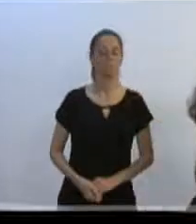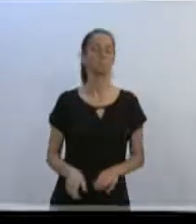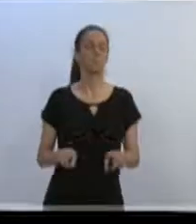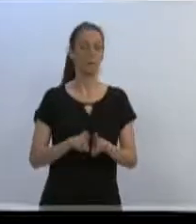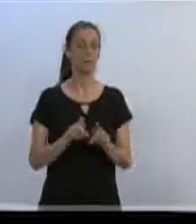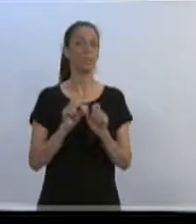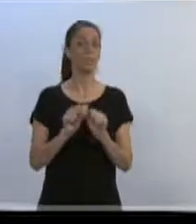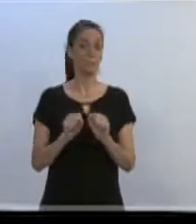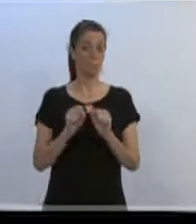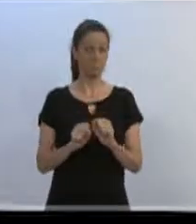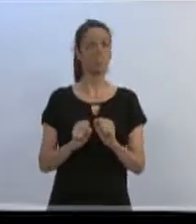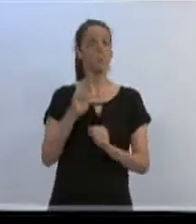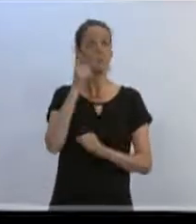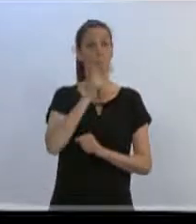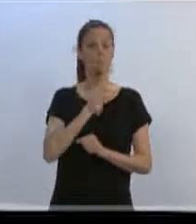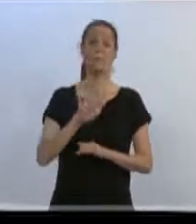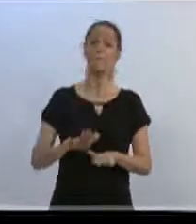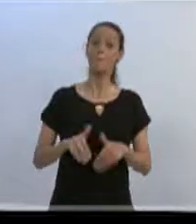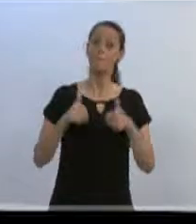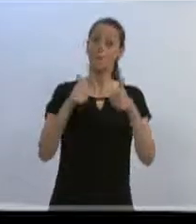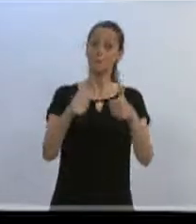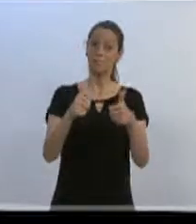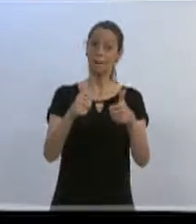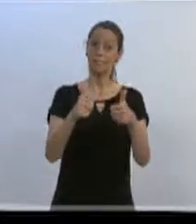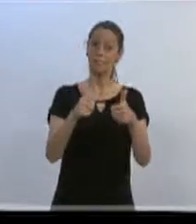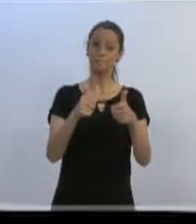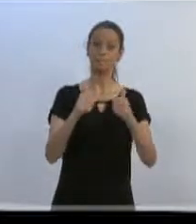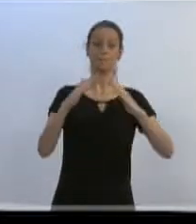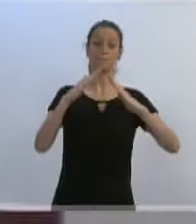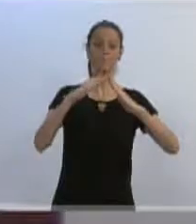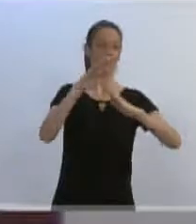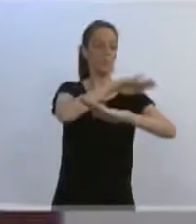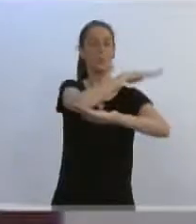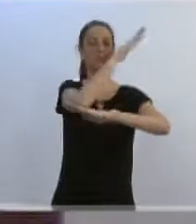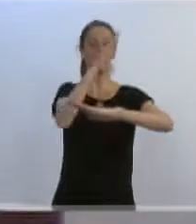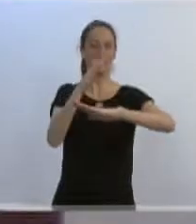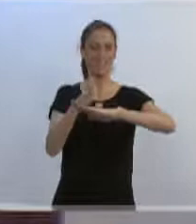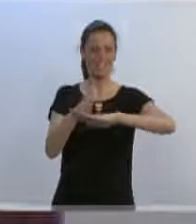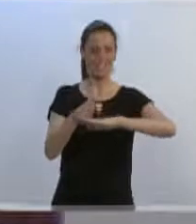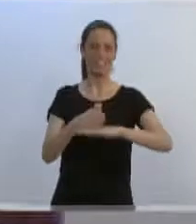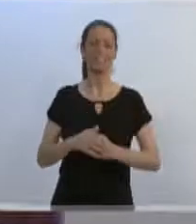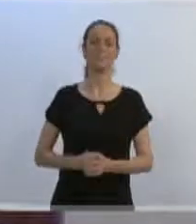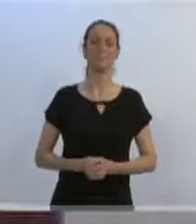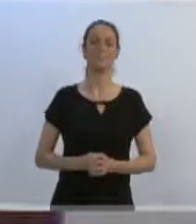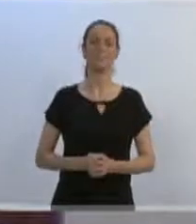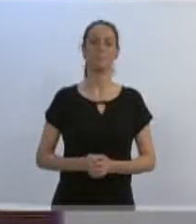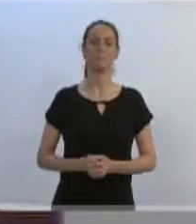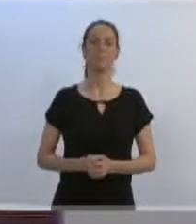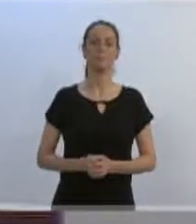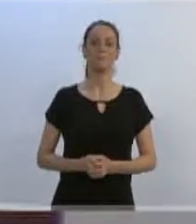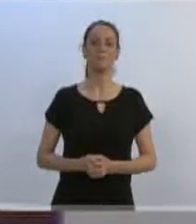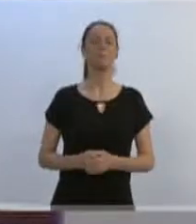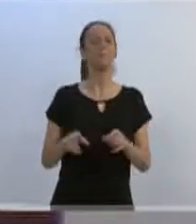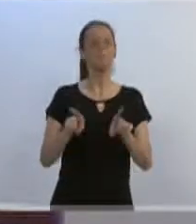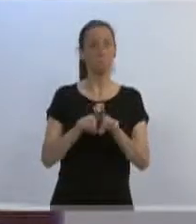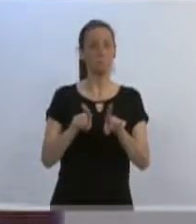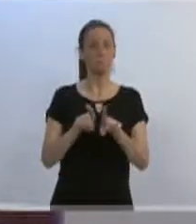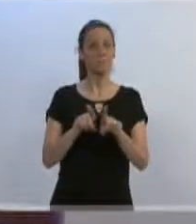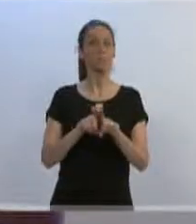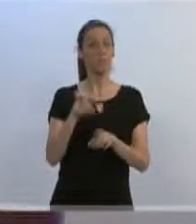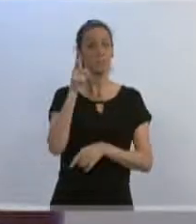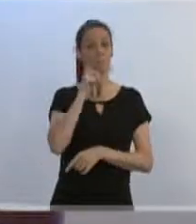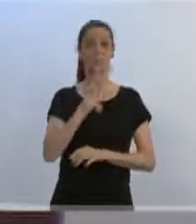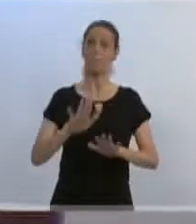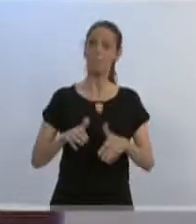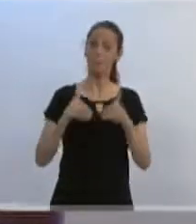buscar as melhorias daquele cobertura daquele ginásio no parceiro zimmermann também buscando a melhoria